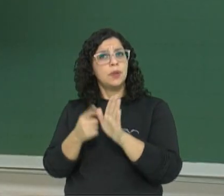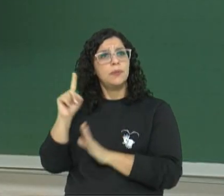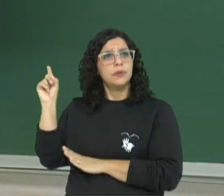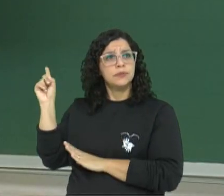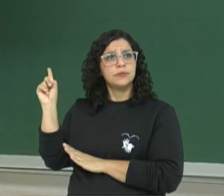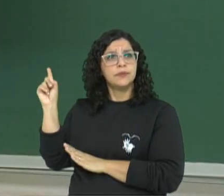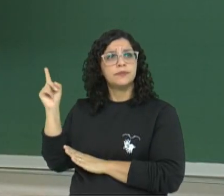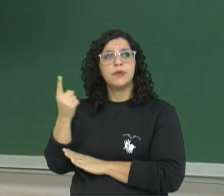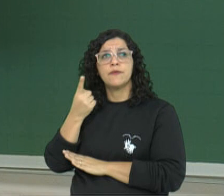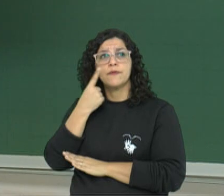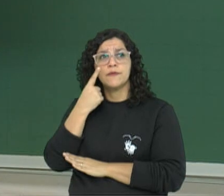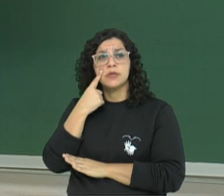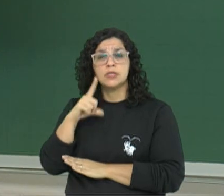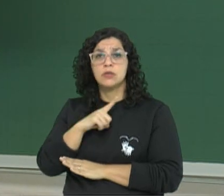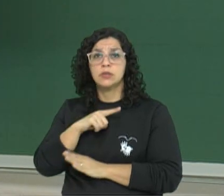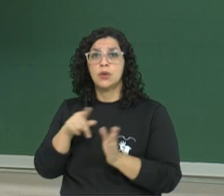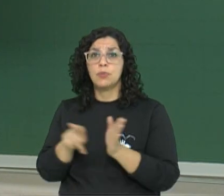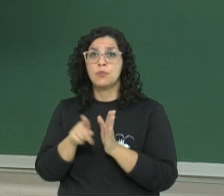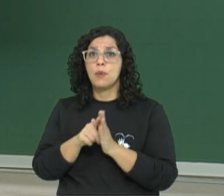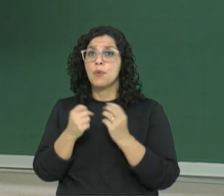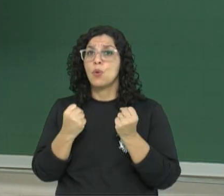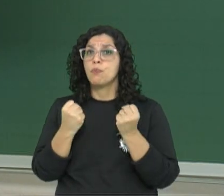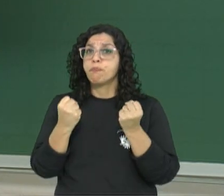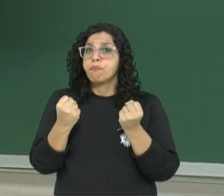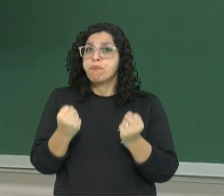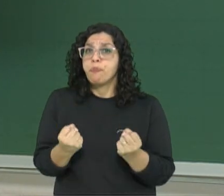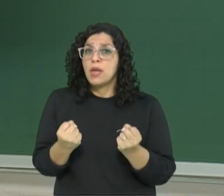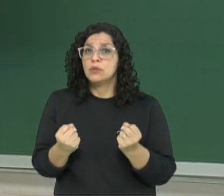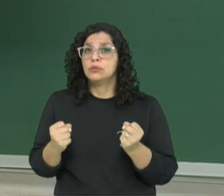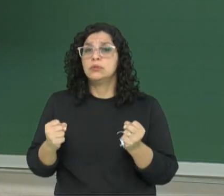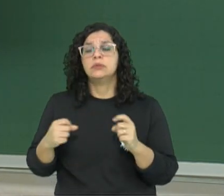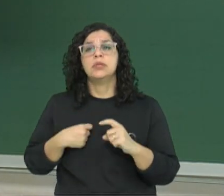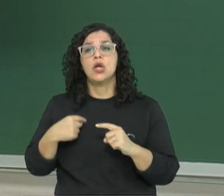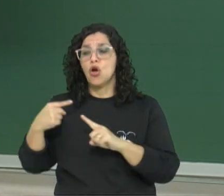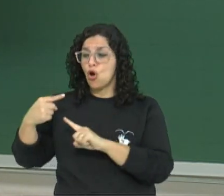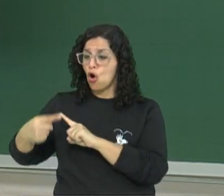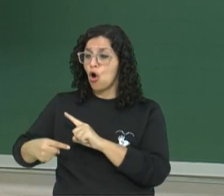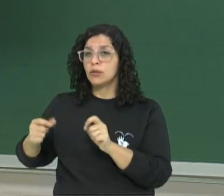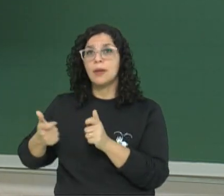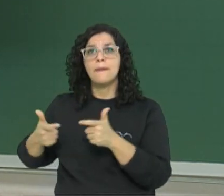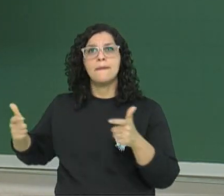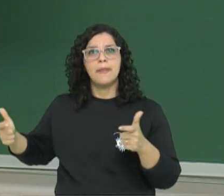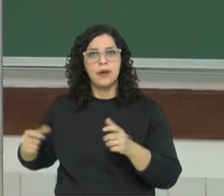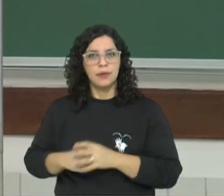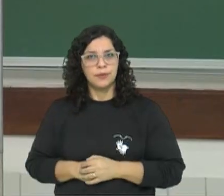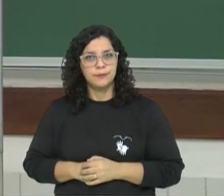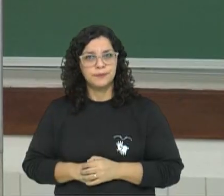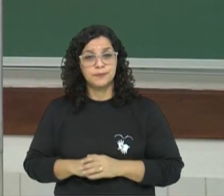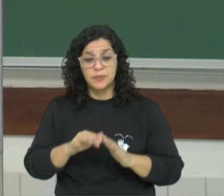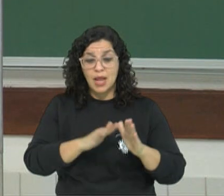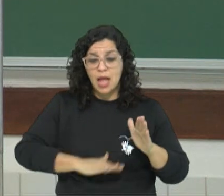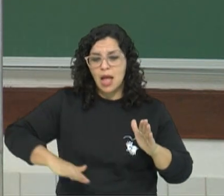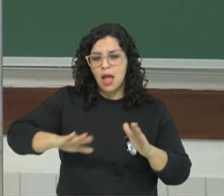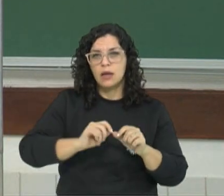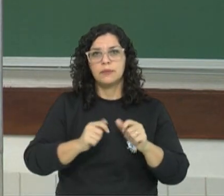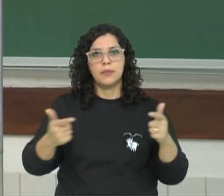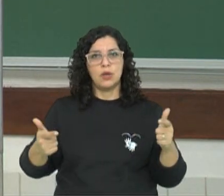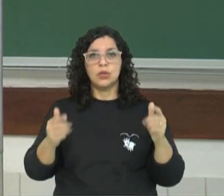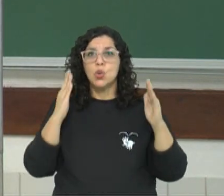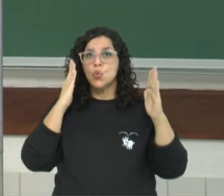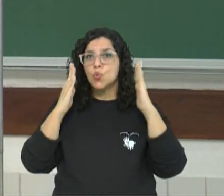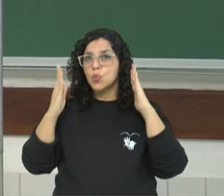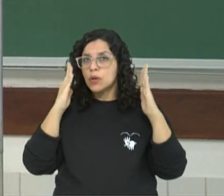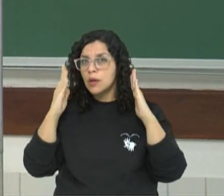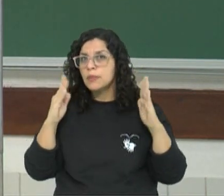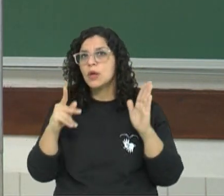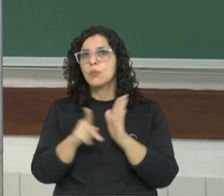vocês. Representa que você terá um peso distribuído sobre uma área maior. Ou seja, um caminhão